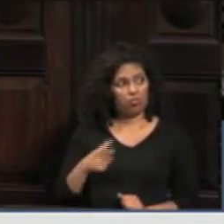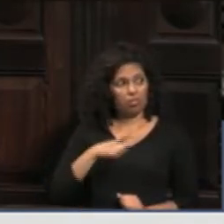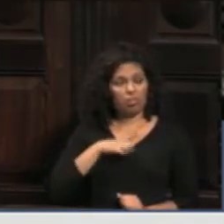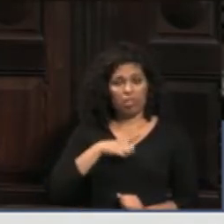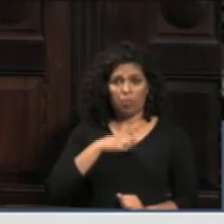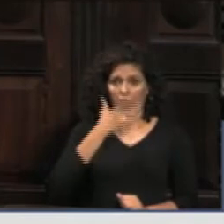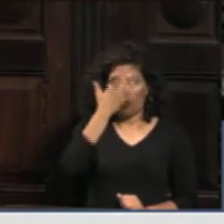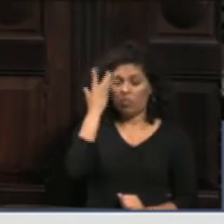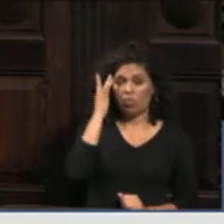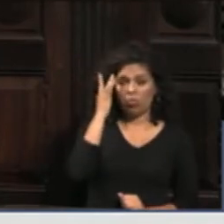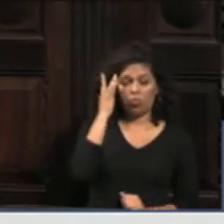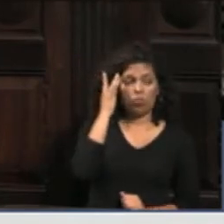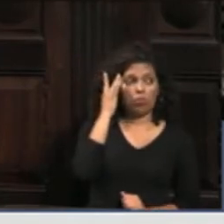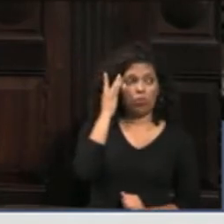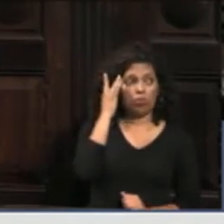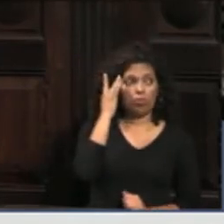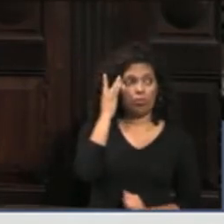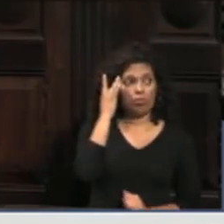que